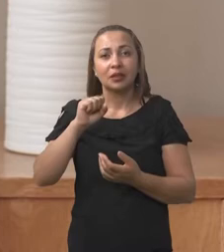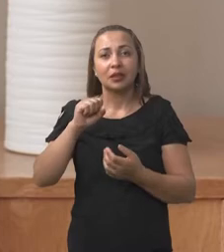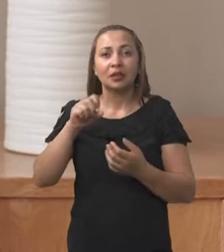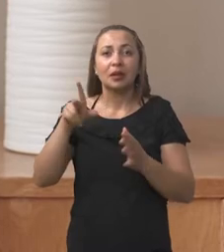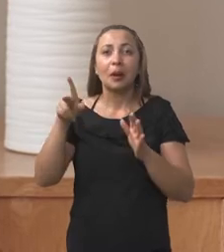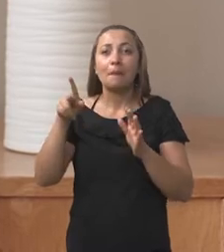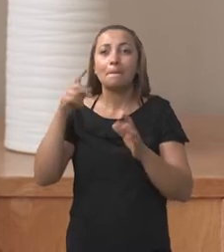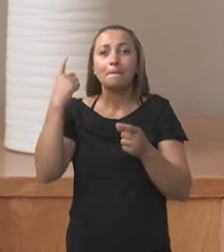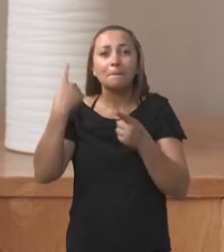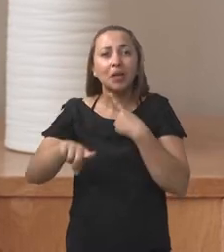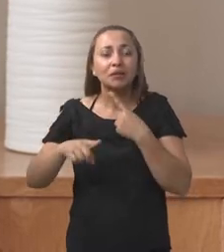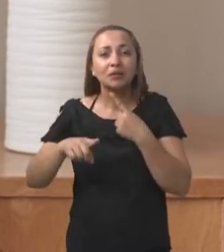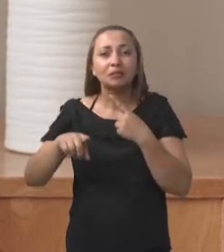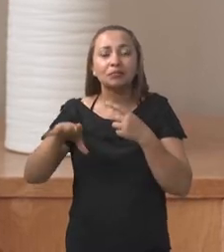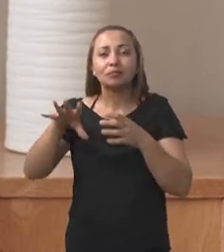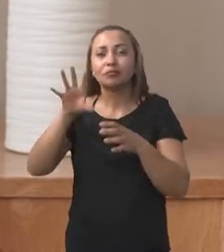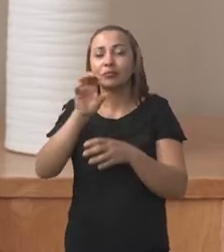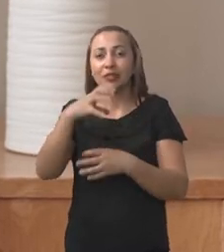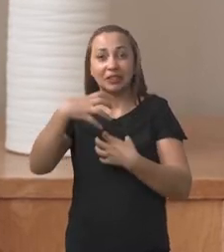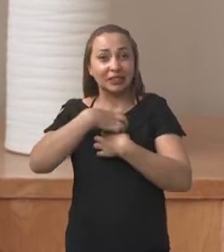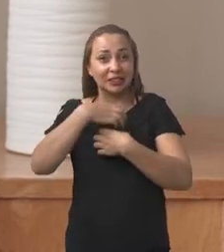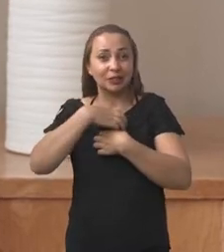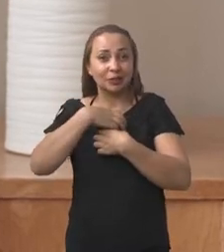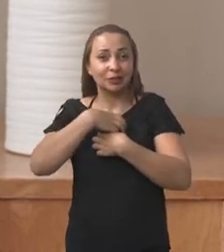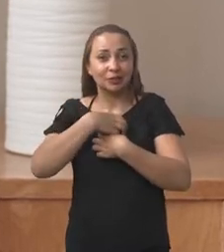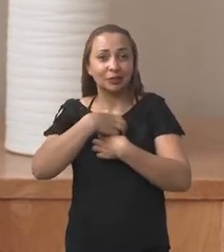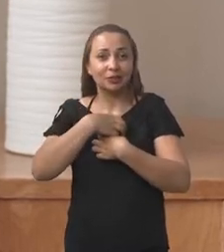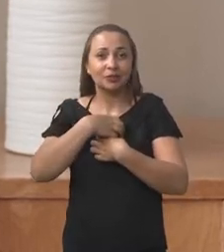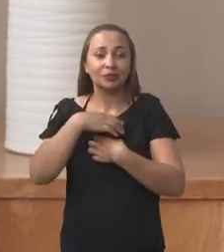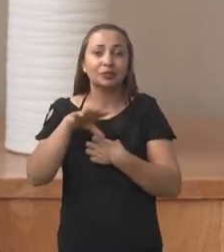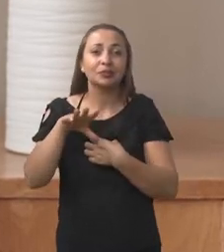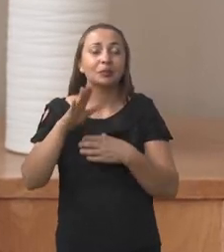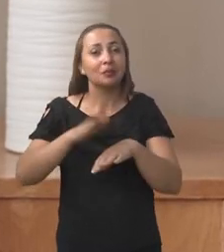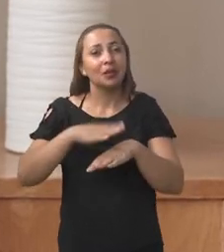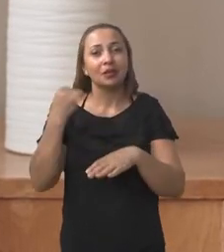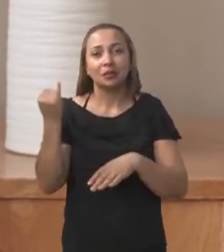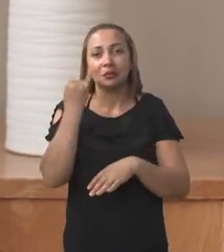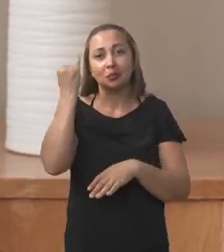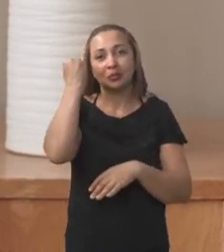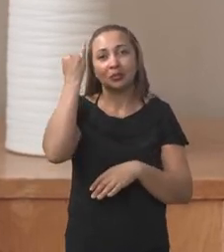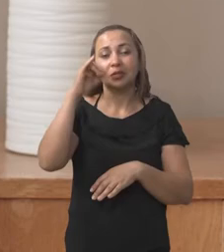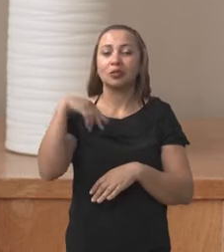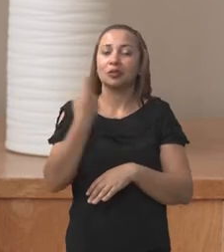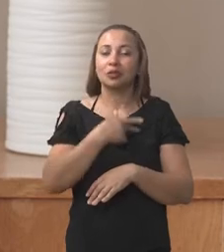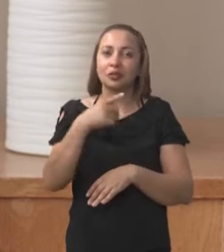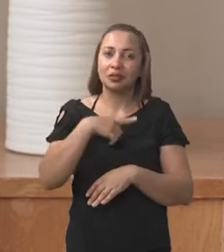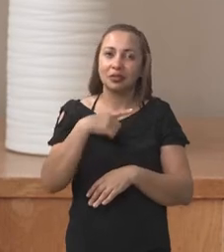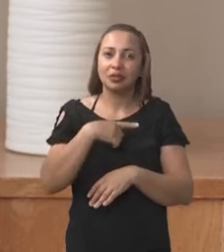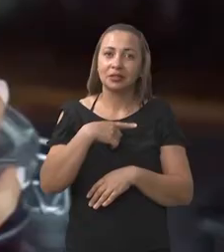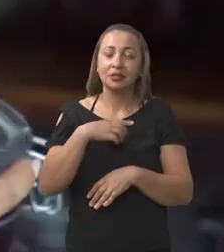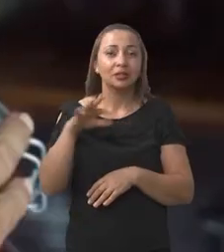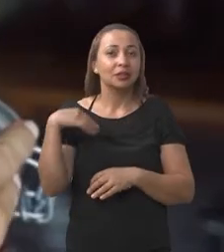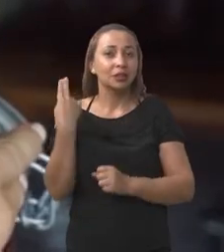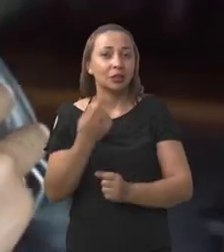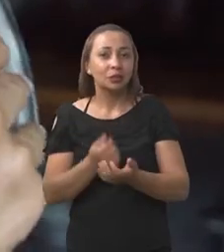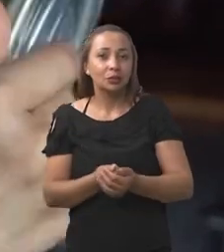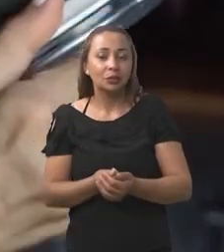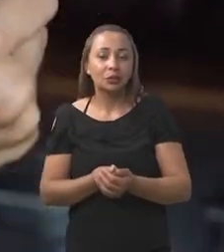uma privação de sentido, uma privação sensorial de um dos mais importantes sentidos que a gente tem, que